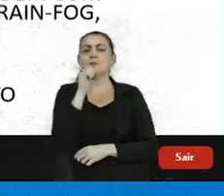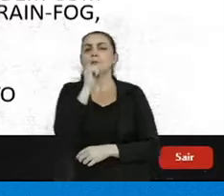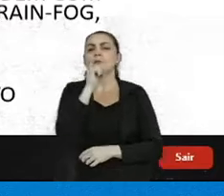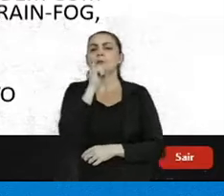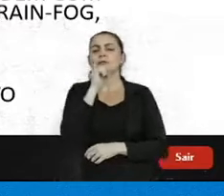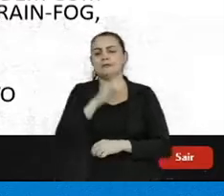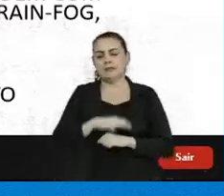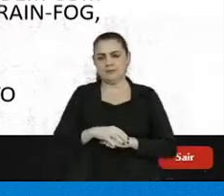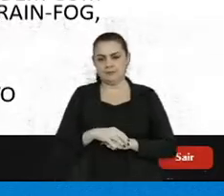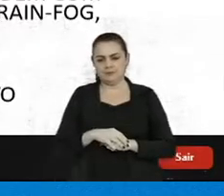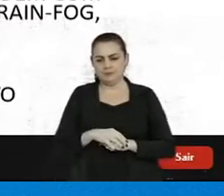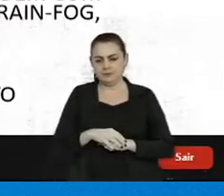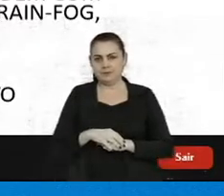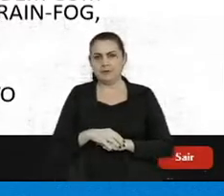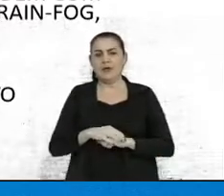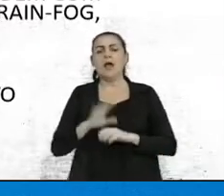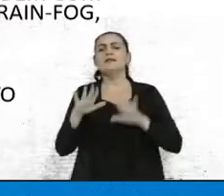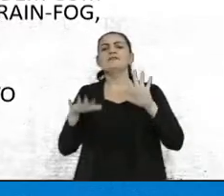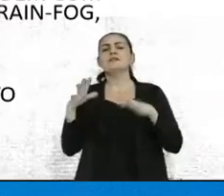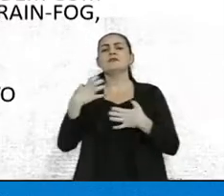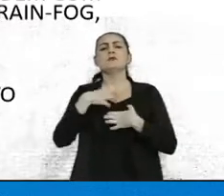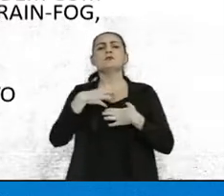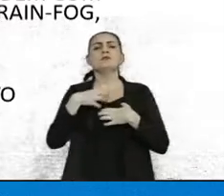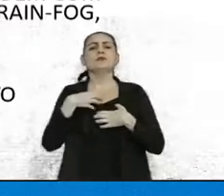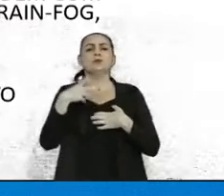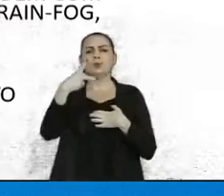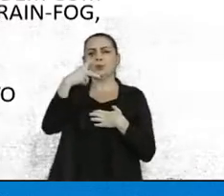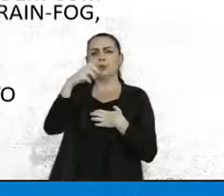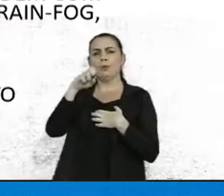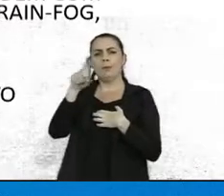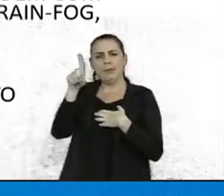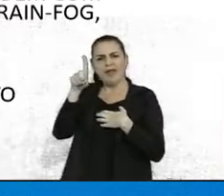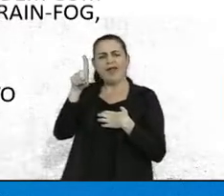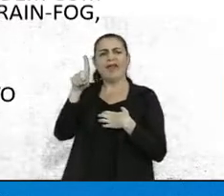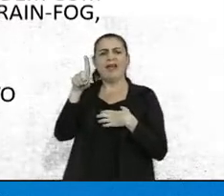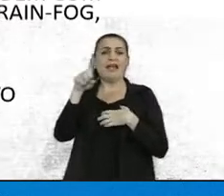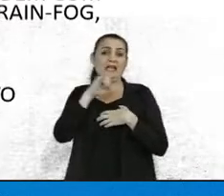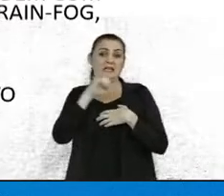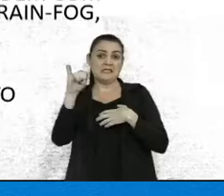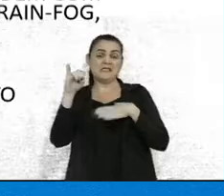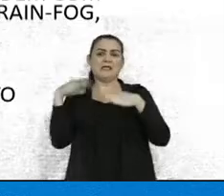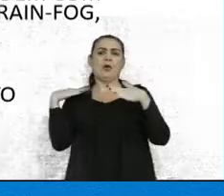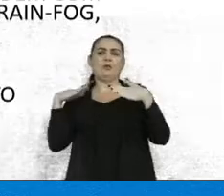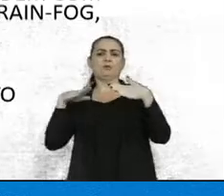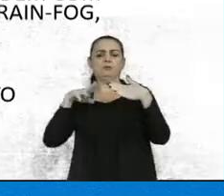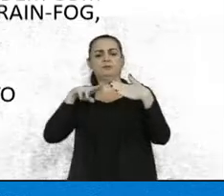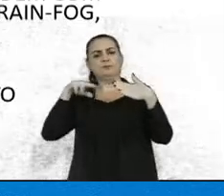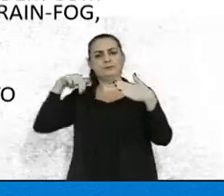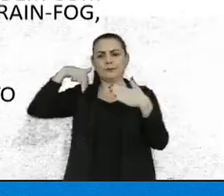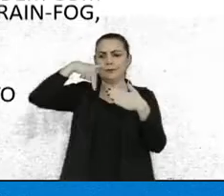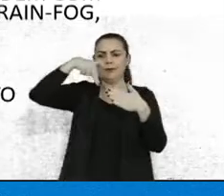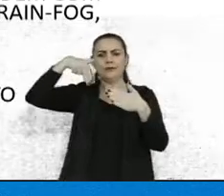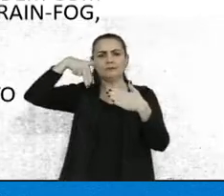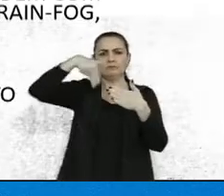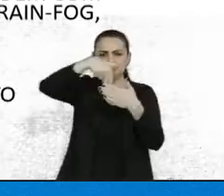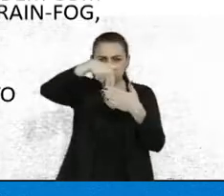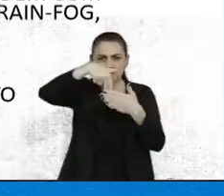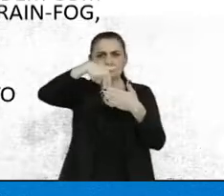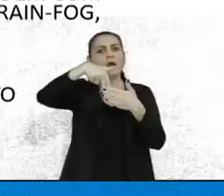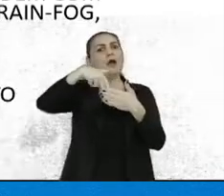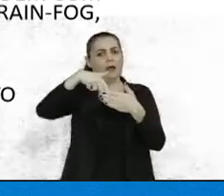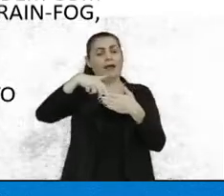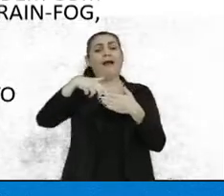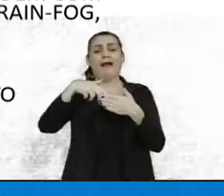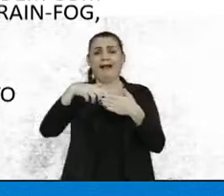dedão do pé, no meu dedão do pé, ele incha, ele fica vermelho, ele fica latejando. Essa é a inflamação